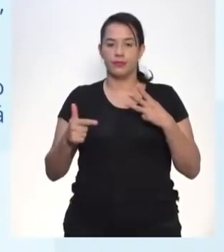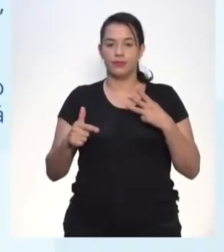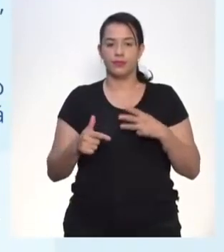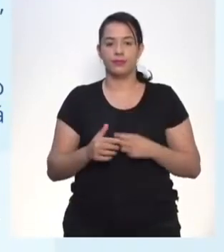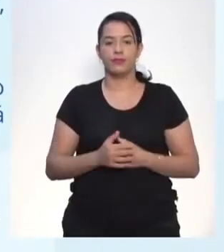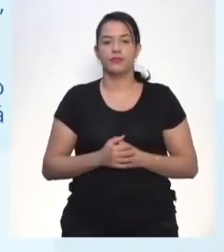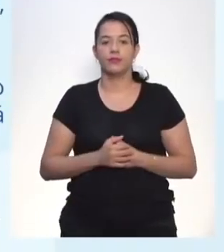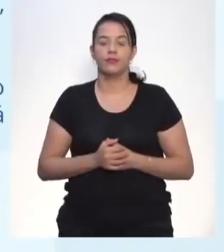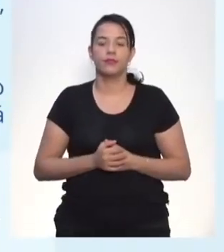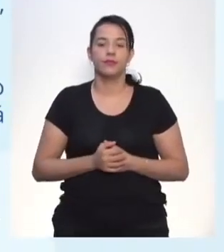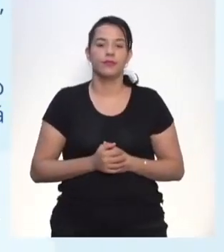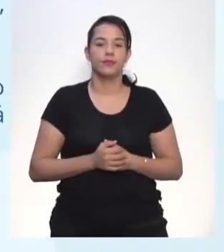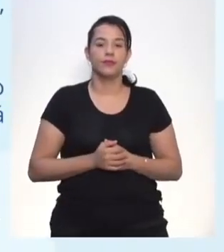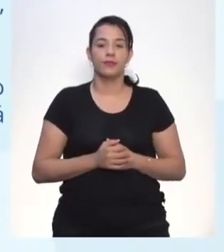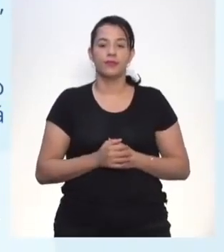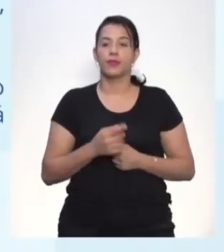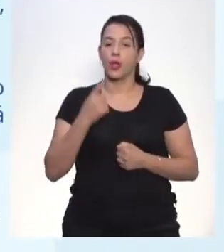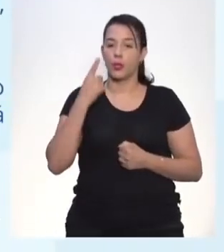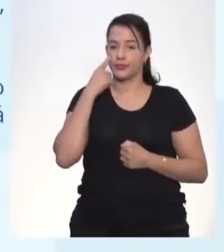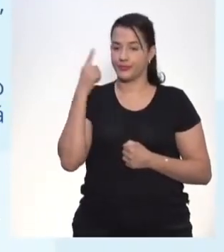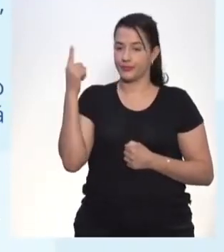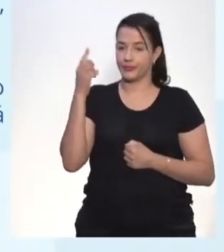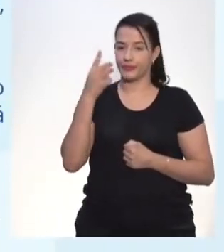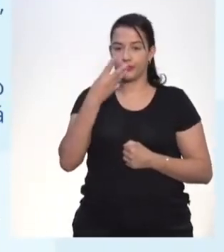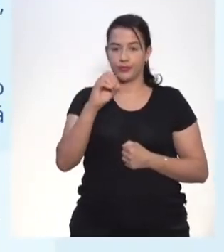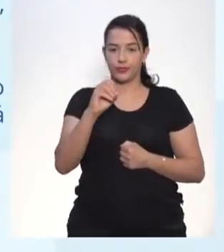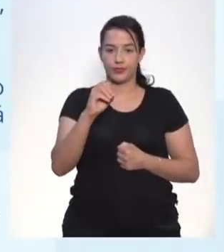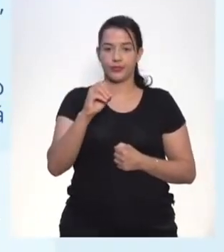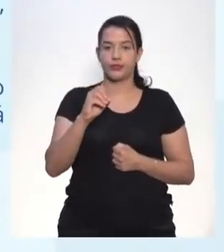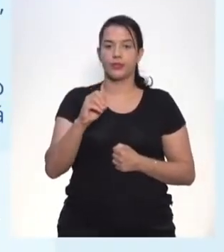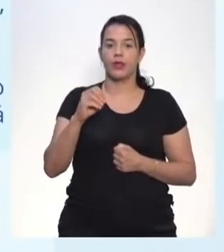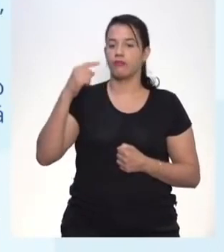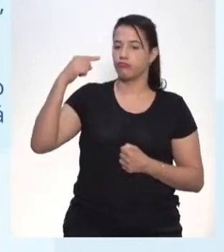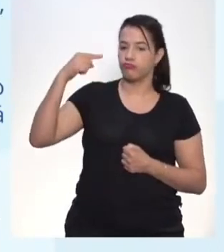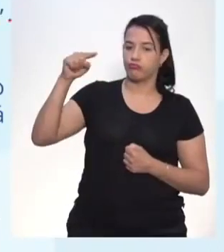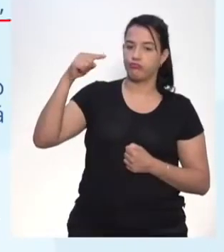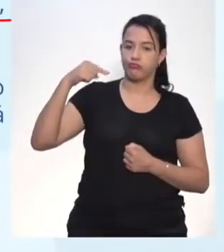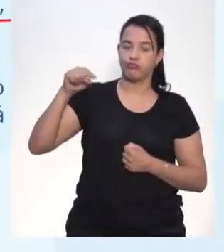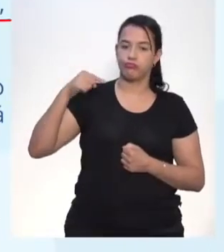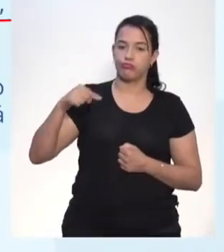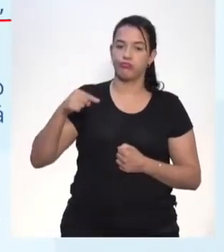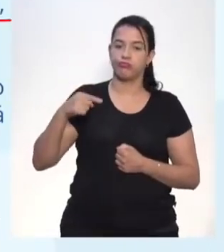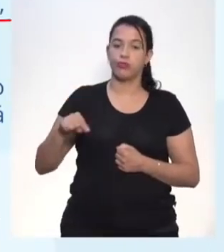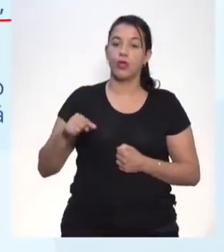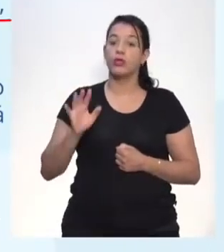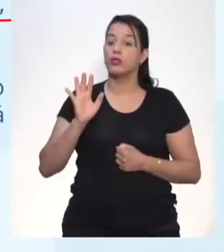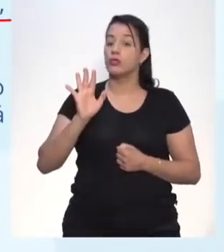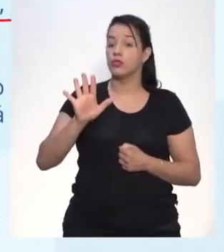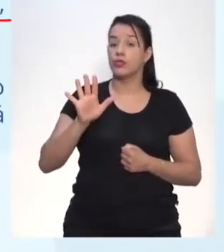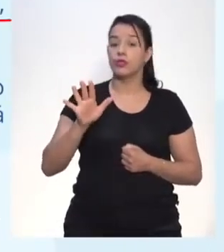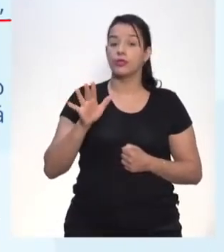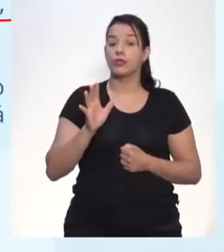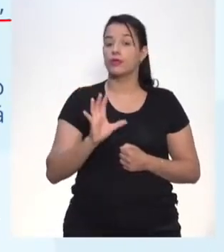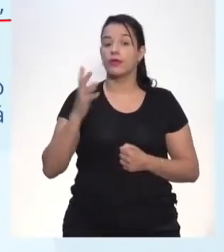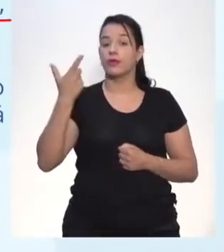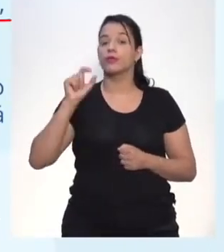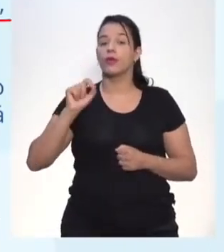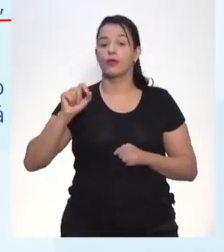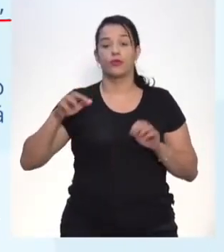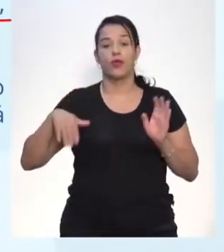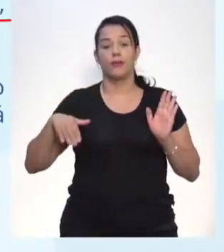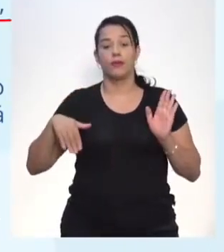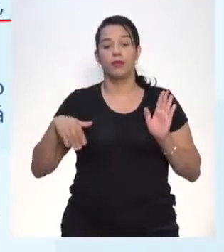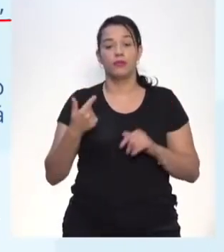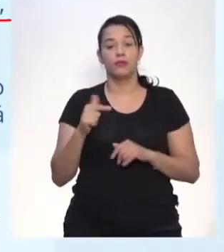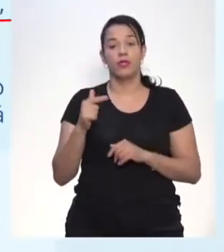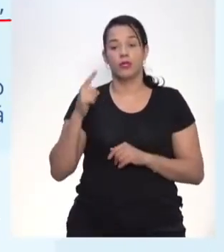tudo aqui para vocês verem. Então, o 30, ele vai acontecer aqui, né, Tony? Exato. Só que ele não vai acontecer na praia, né? Então, Exato. Ele